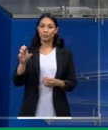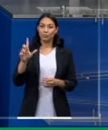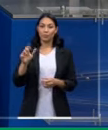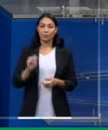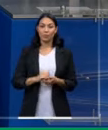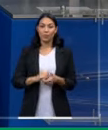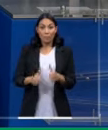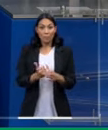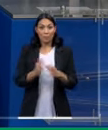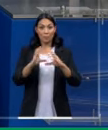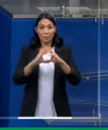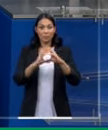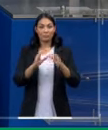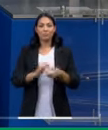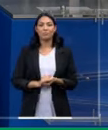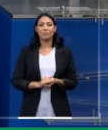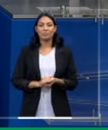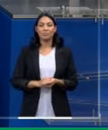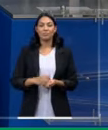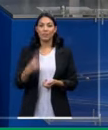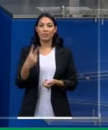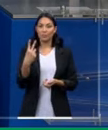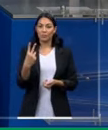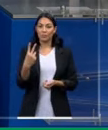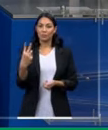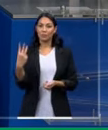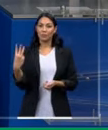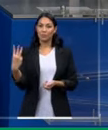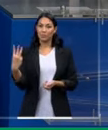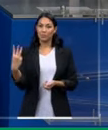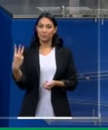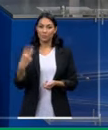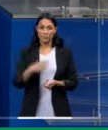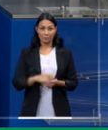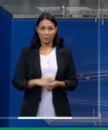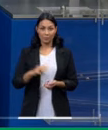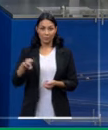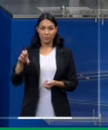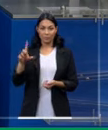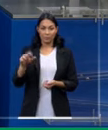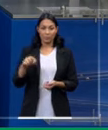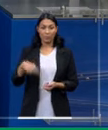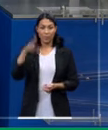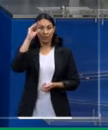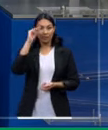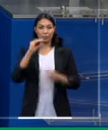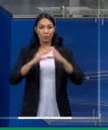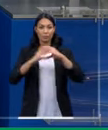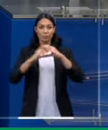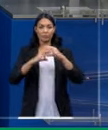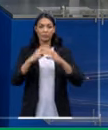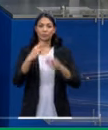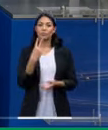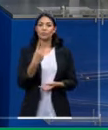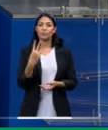primeiro número chegando. É bola 23. Bola 23. Mega Sena nesta noite, concurso